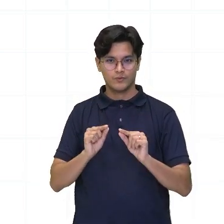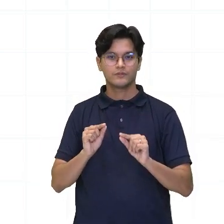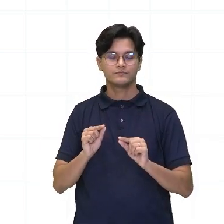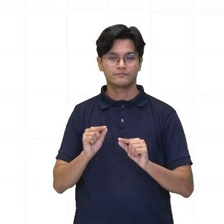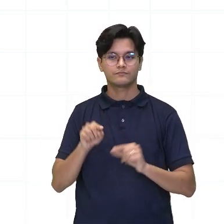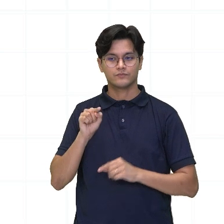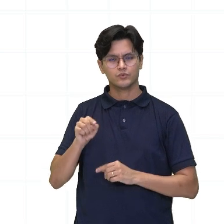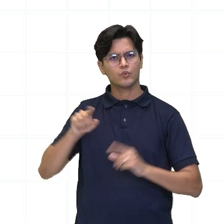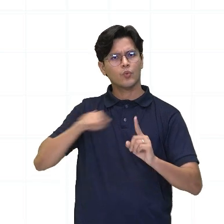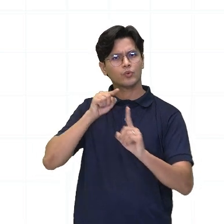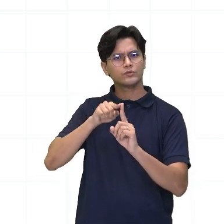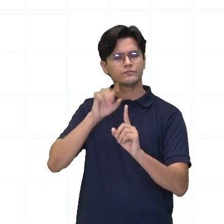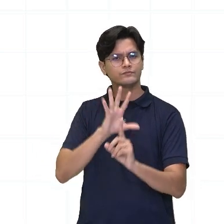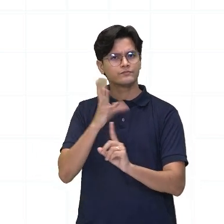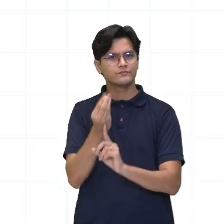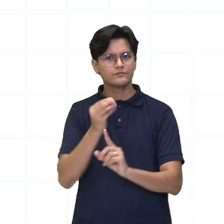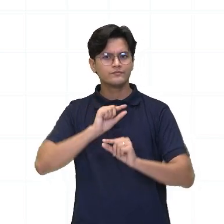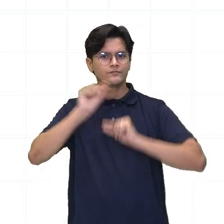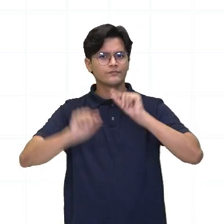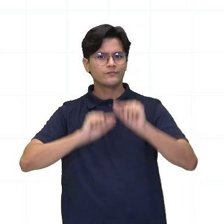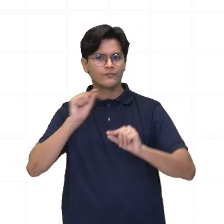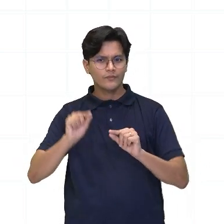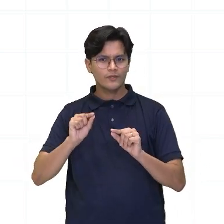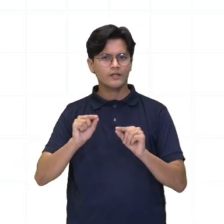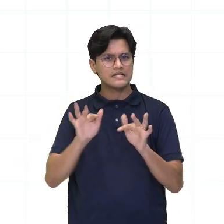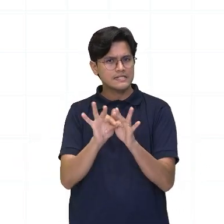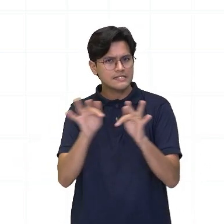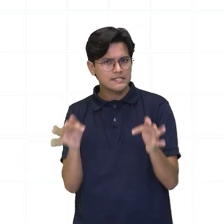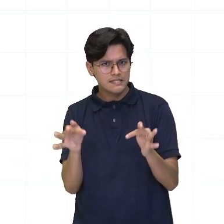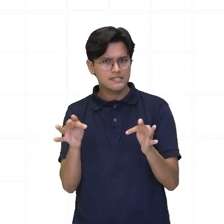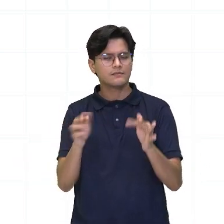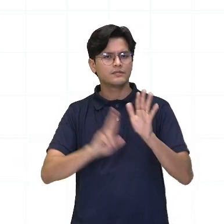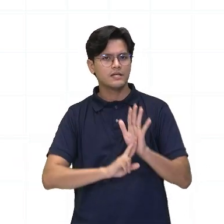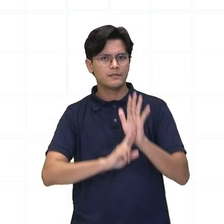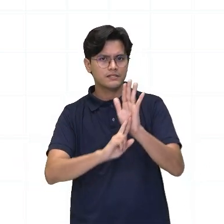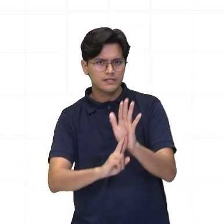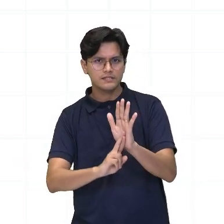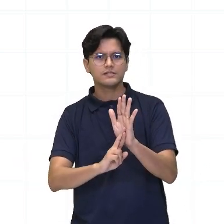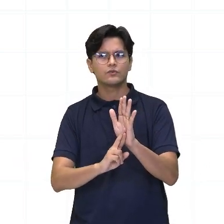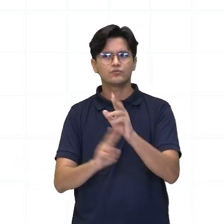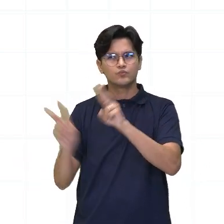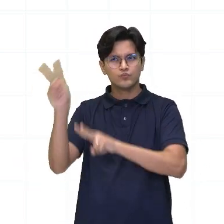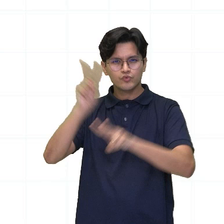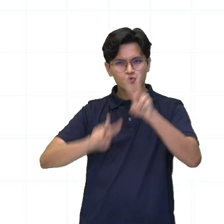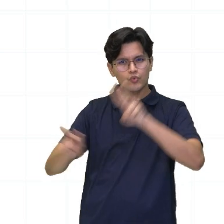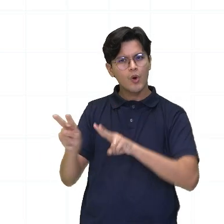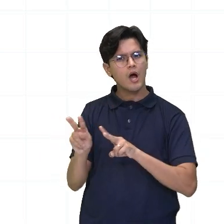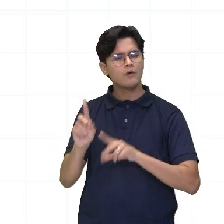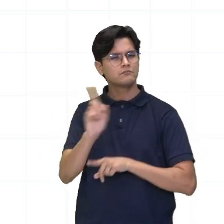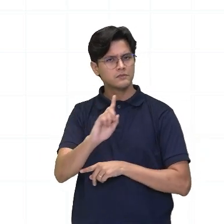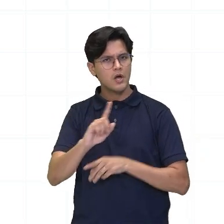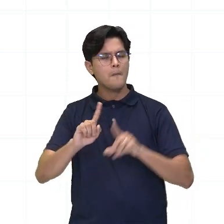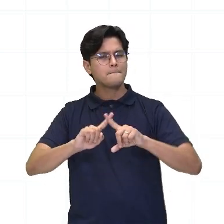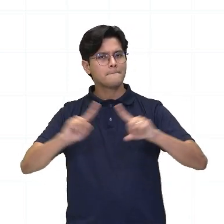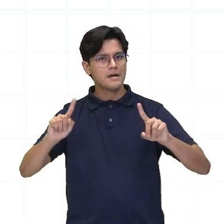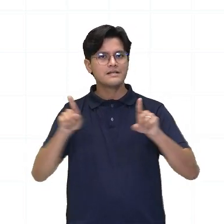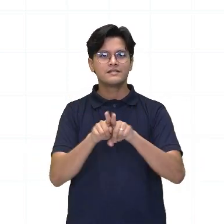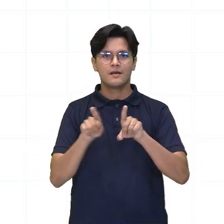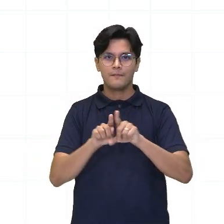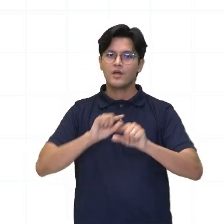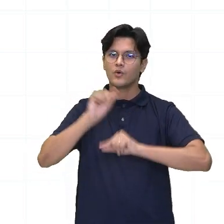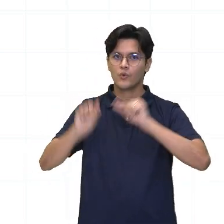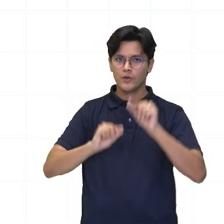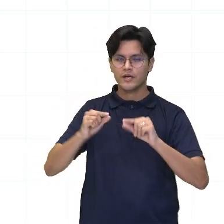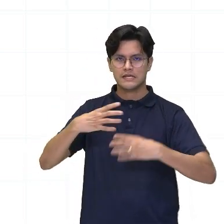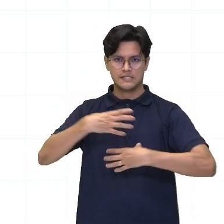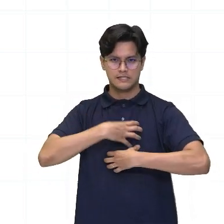objetivo da arte não era o da simples representação do visível, mas a expressão interior da emoção e da